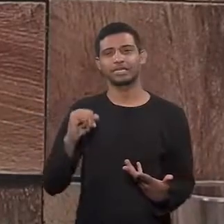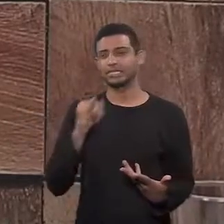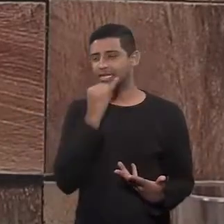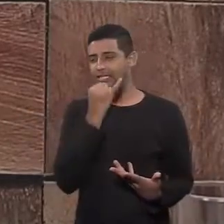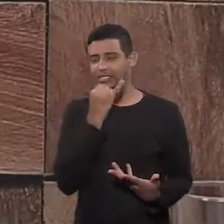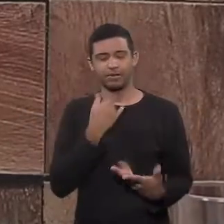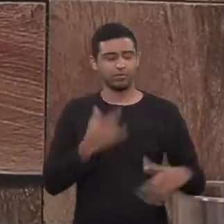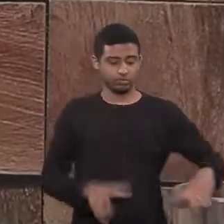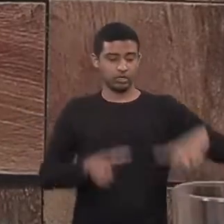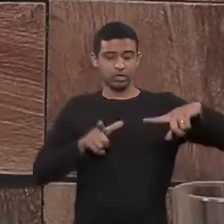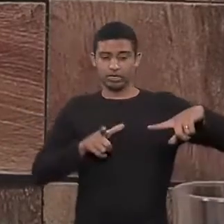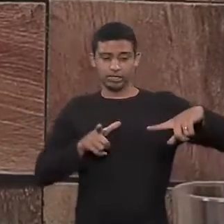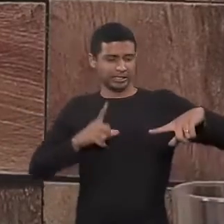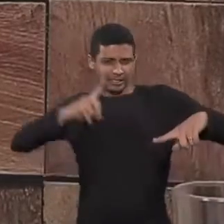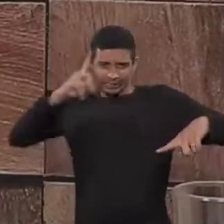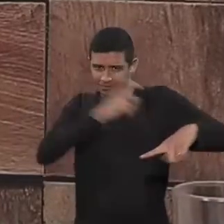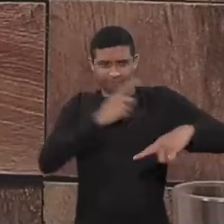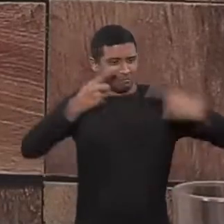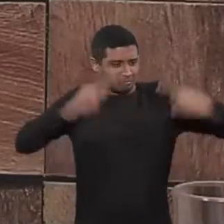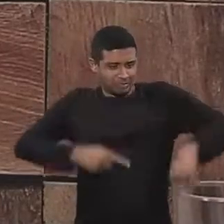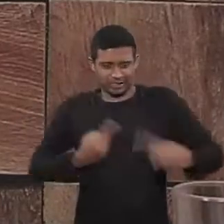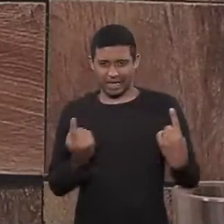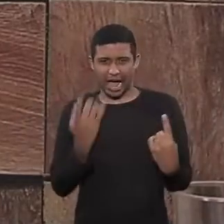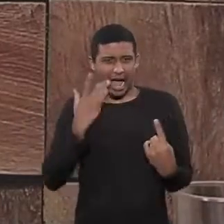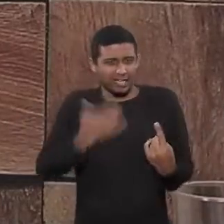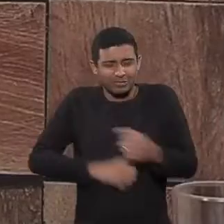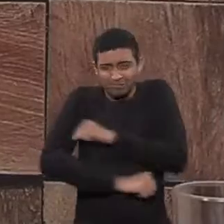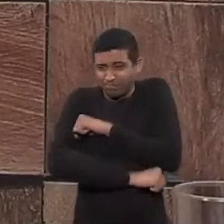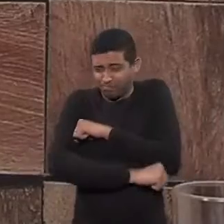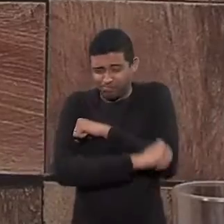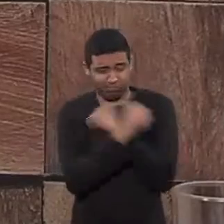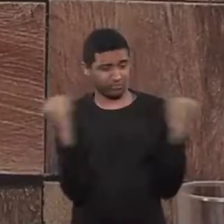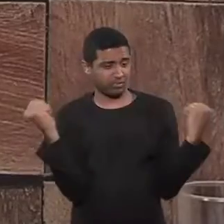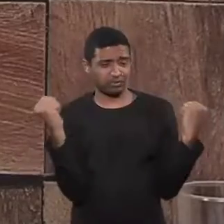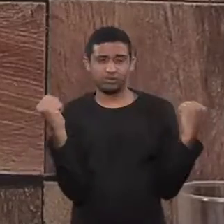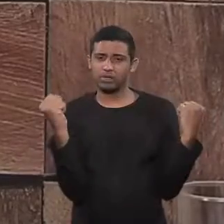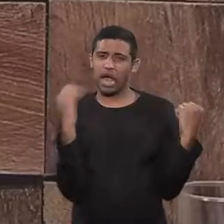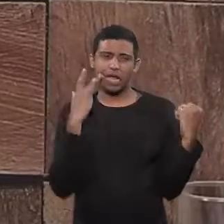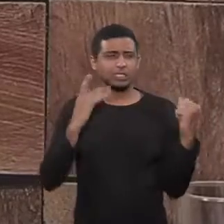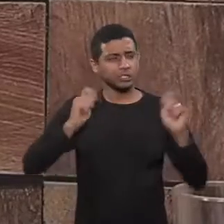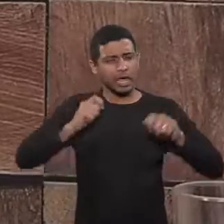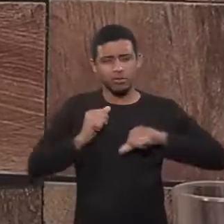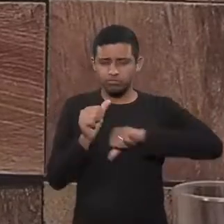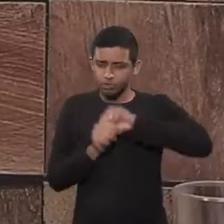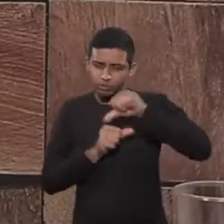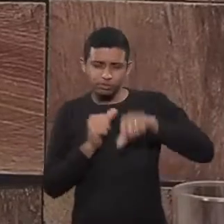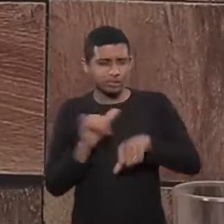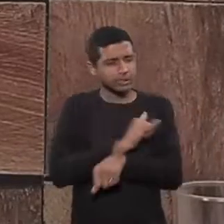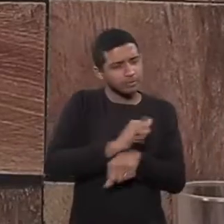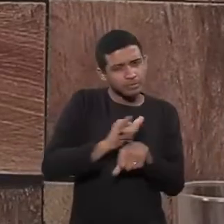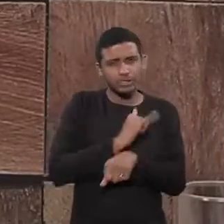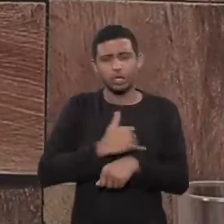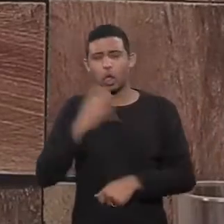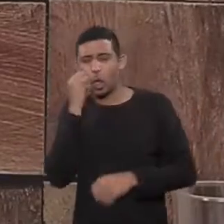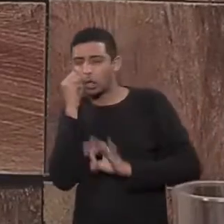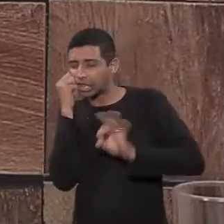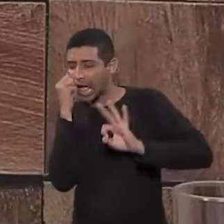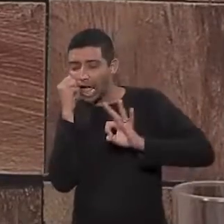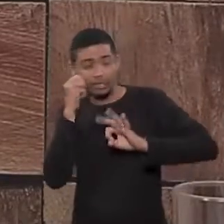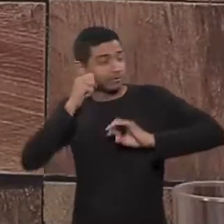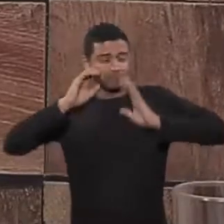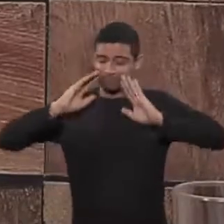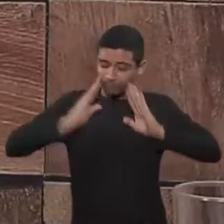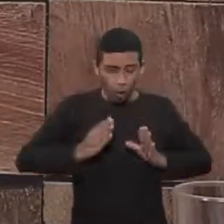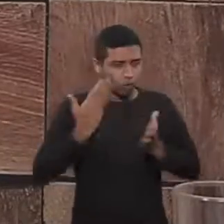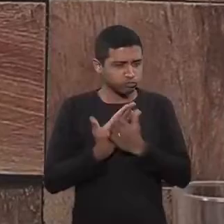é que eu gosto de desafios. Então, por mais que se eu pegue algo assim, muito desafiador que pareça intransponível, eu vou dar